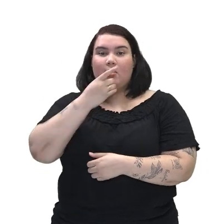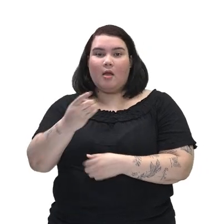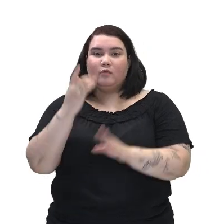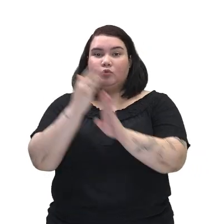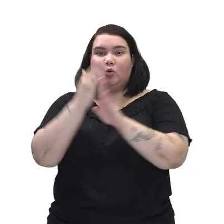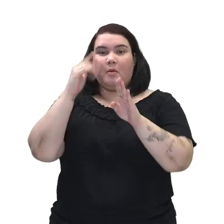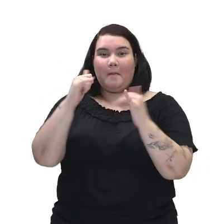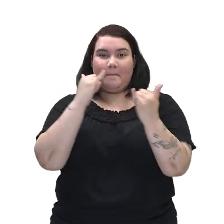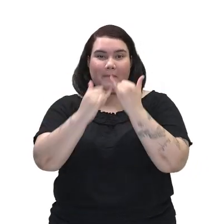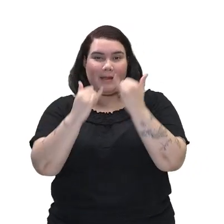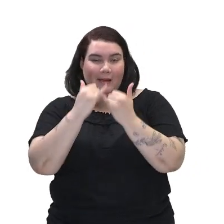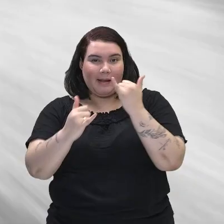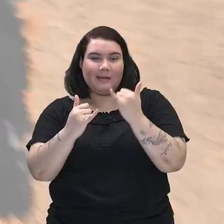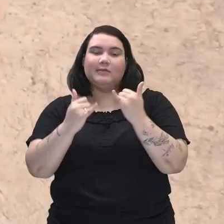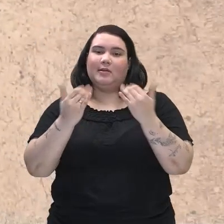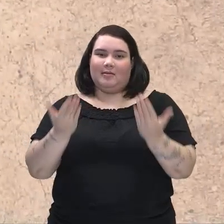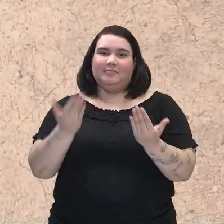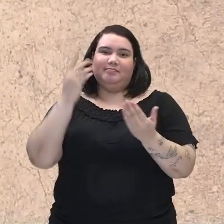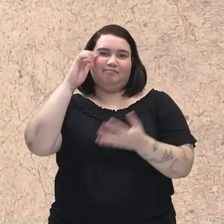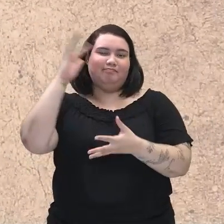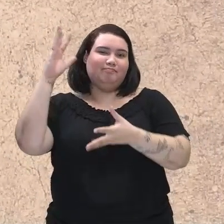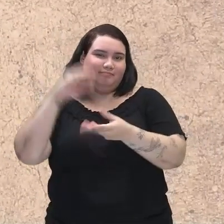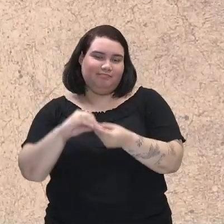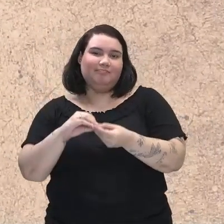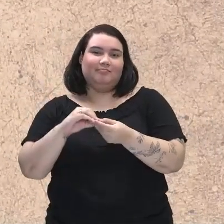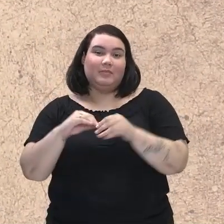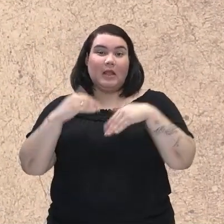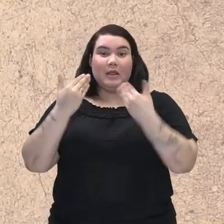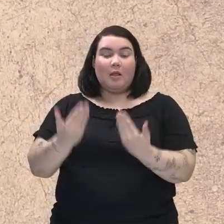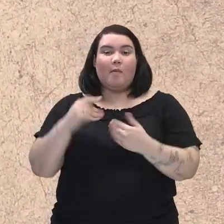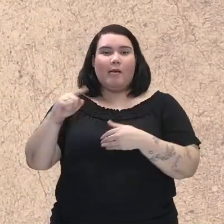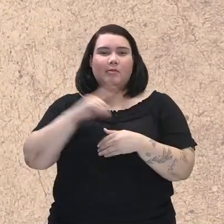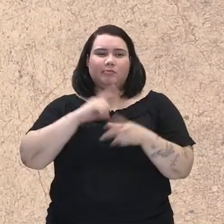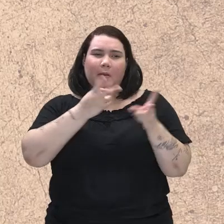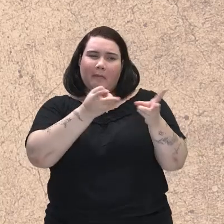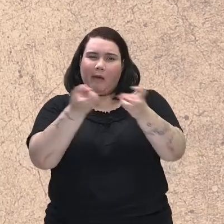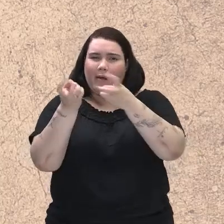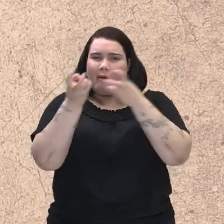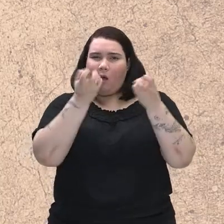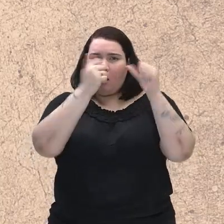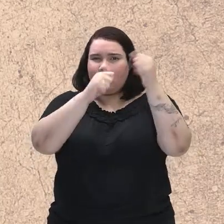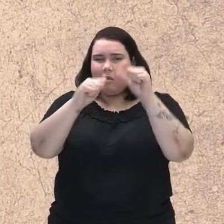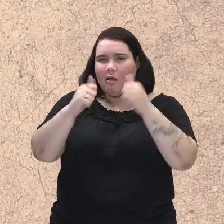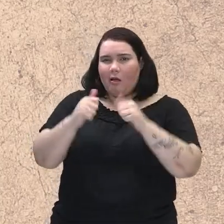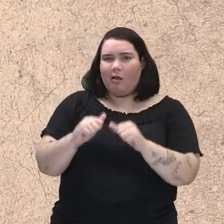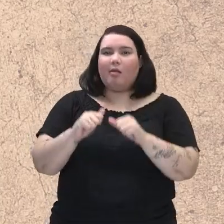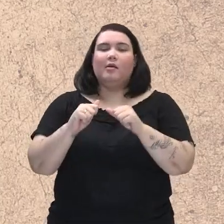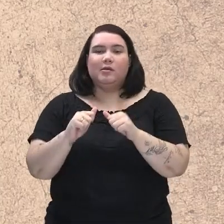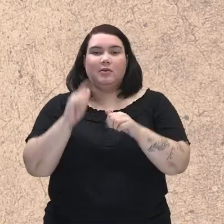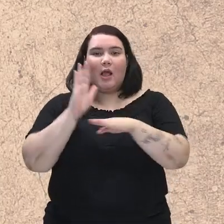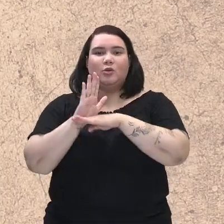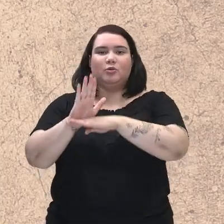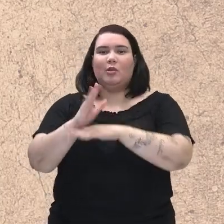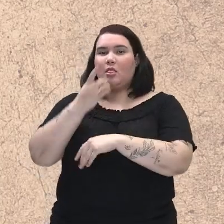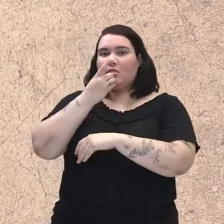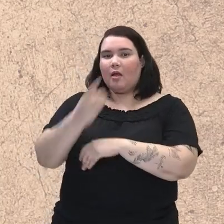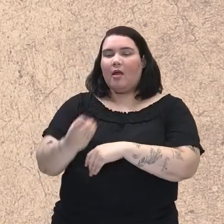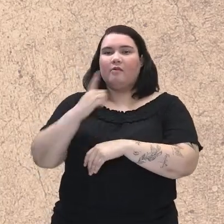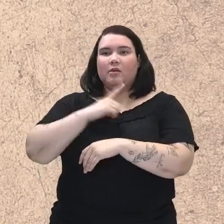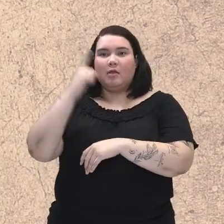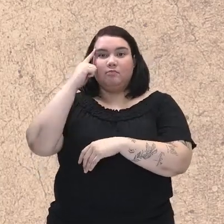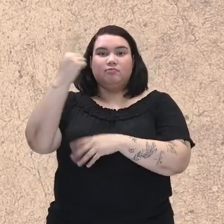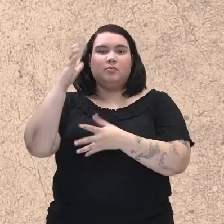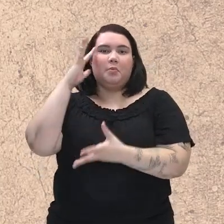não era mera coincidência. E foi por meio dessas observações que ajudaram Darwin a concluir a